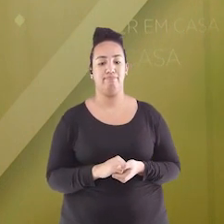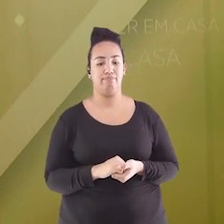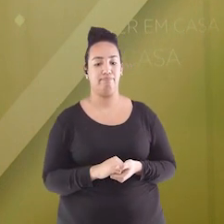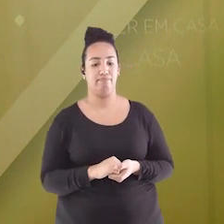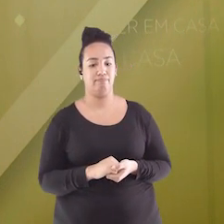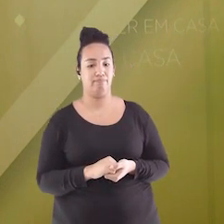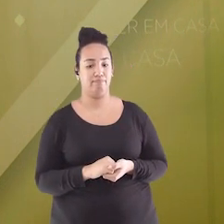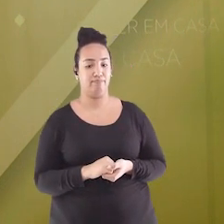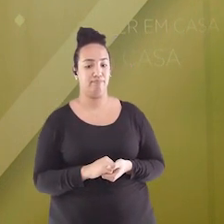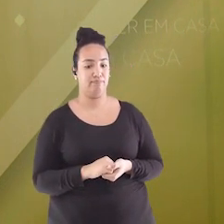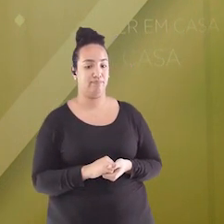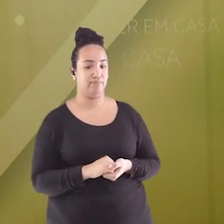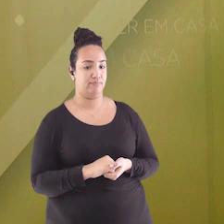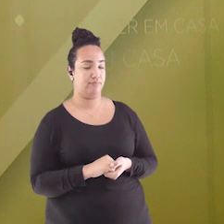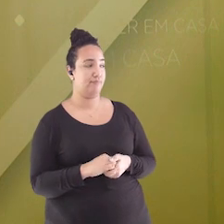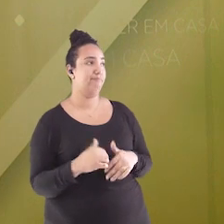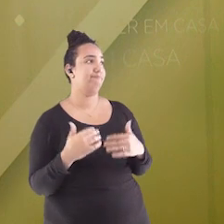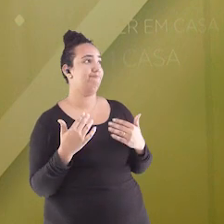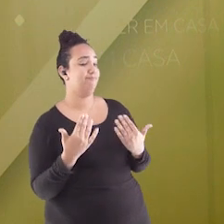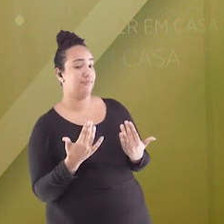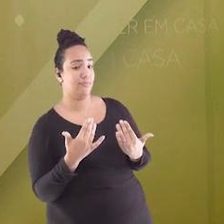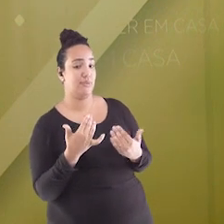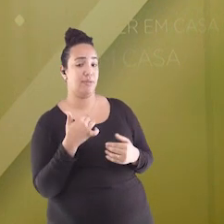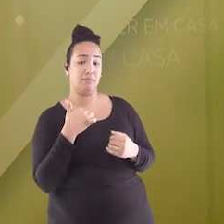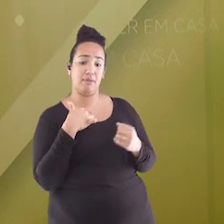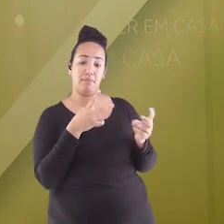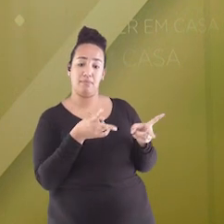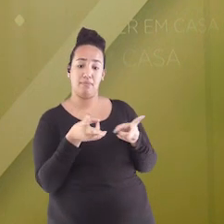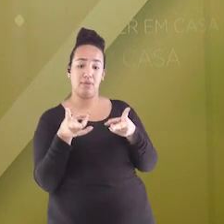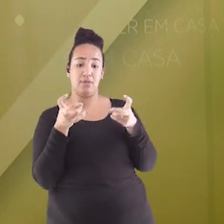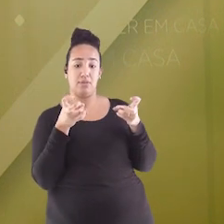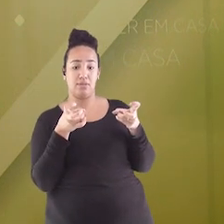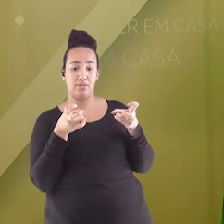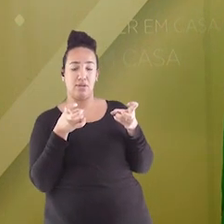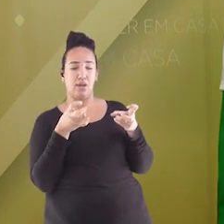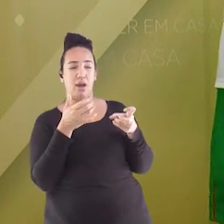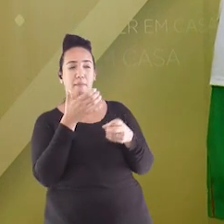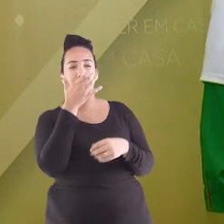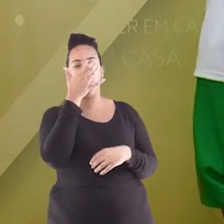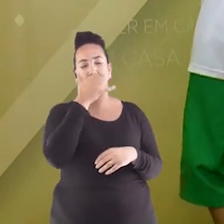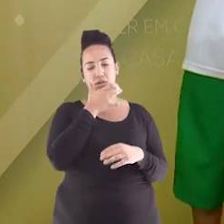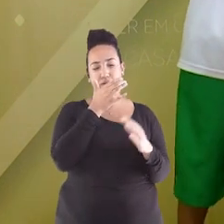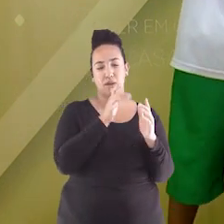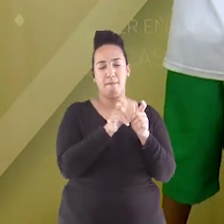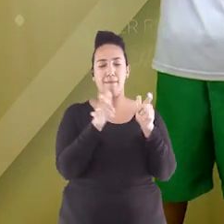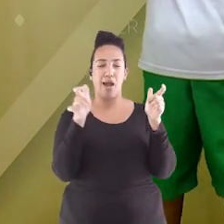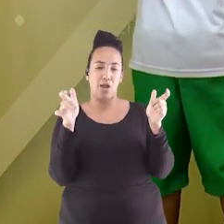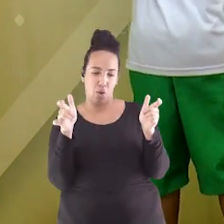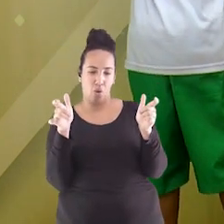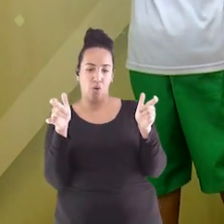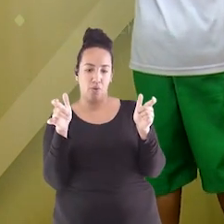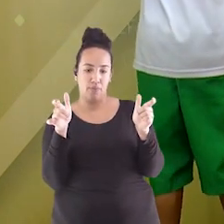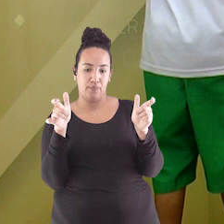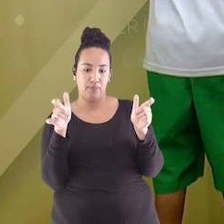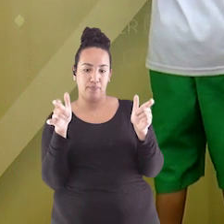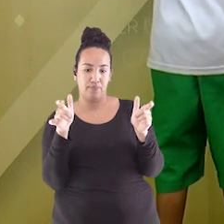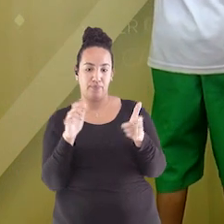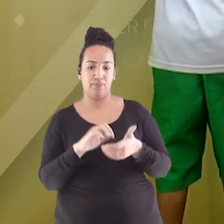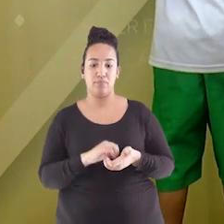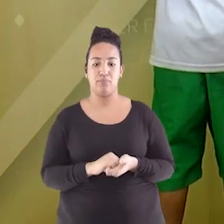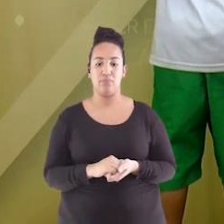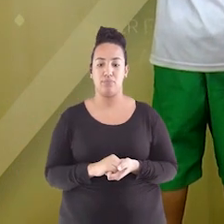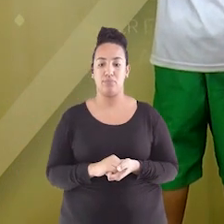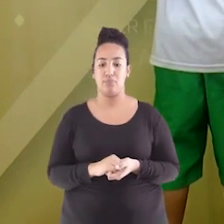Olha, na minha visão da vida real, maçã é bem maior que morango. Então, se falando da vida